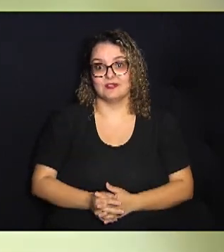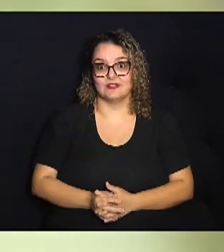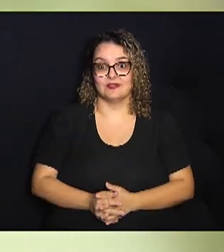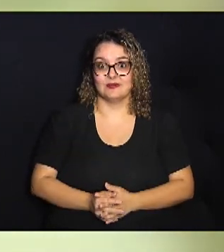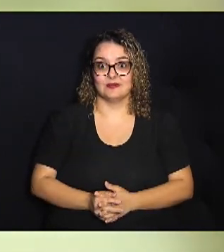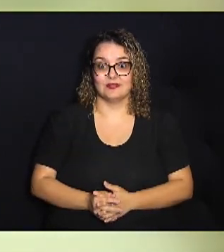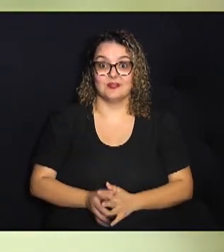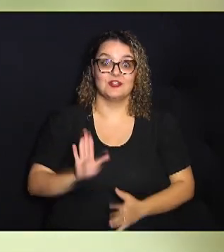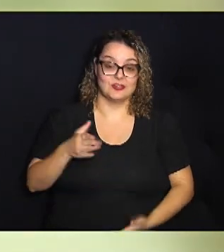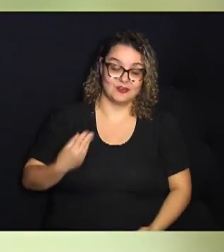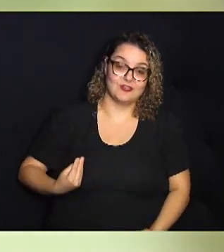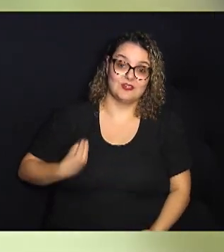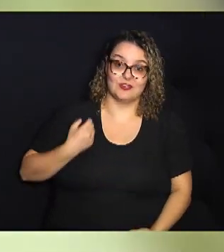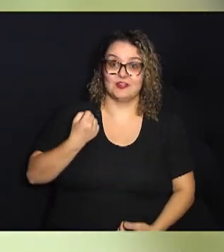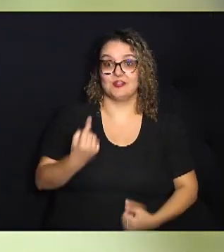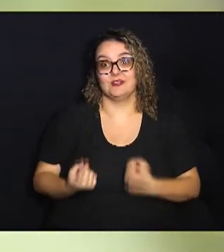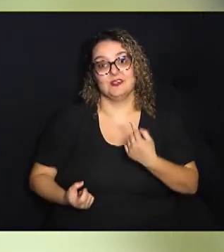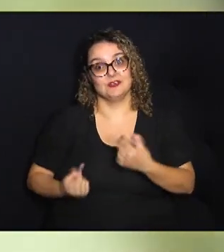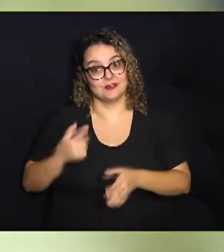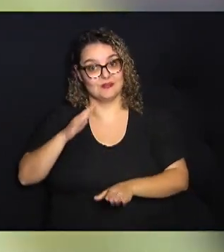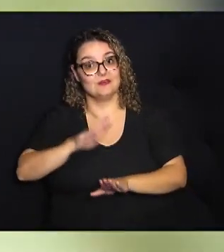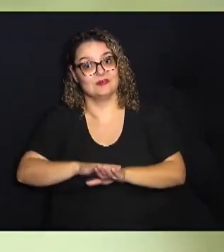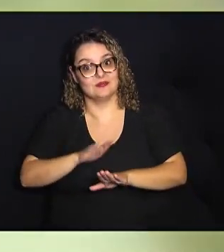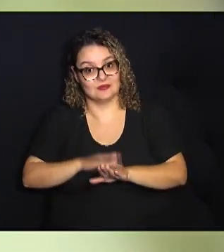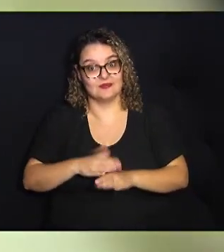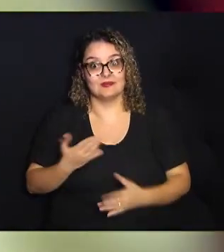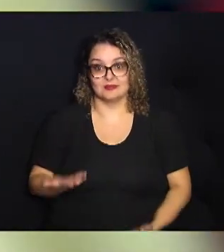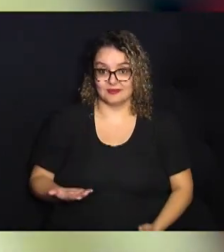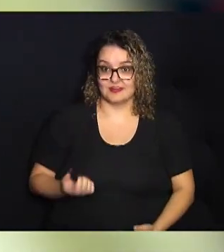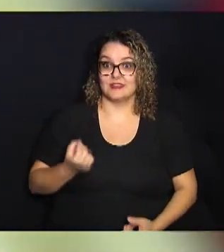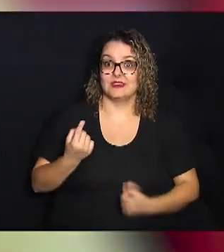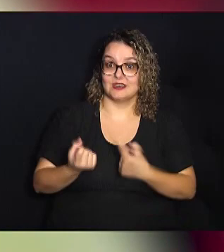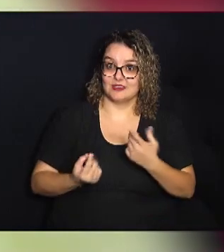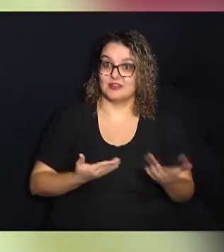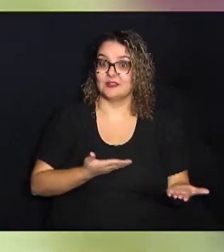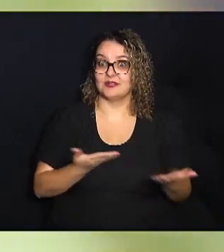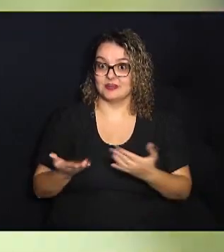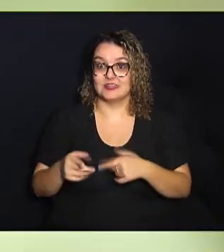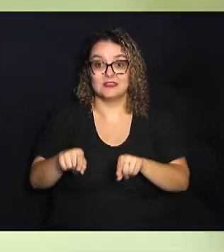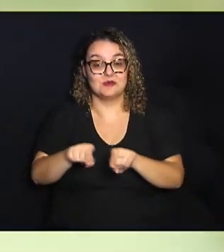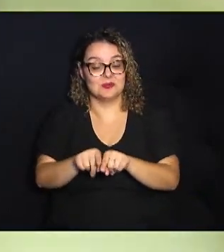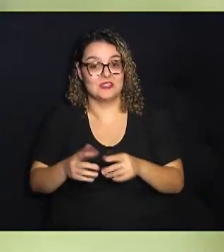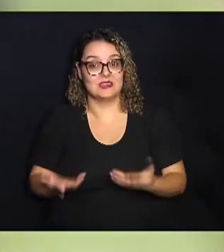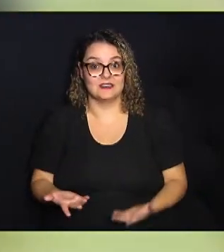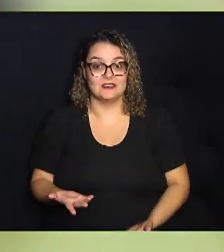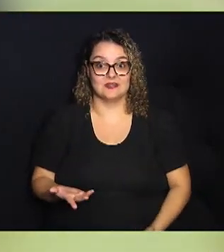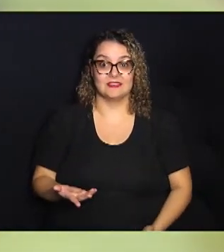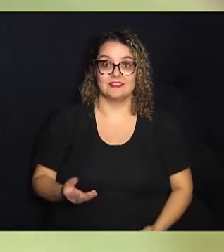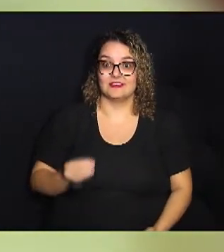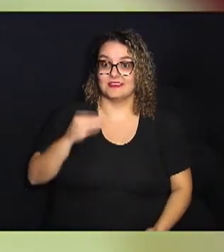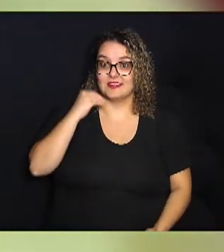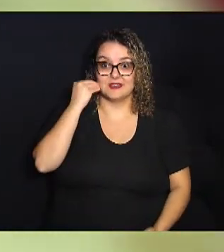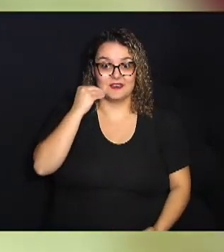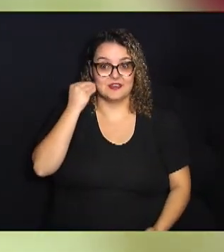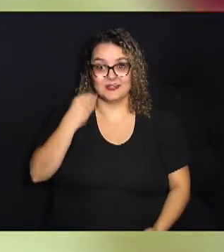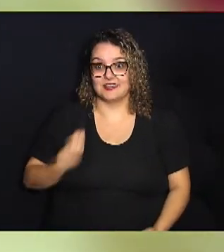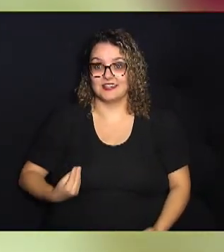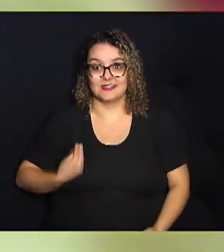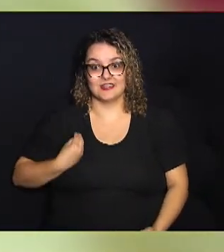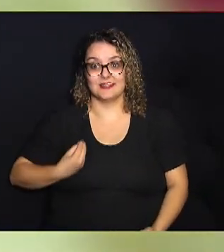estive presente em algumas atividades e em alguns espetáculos também. E eu vou experimentando e